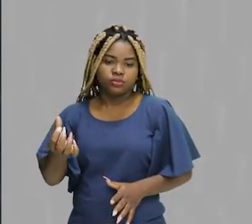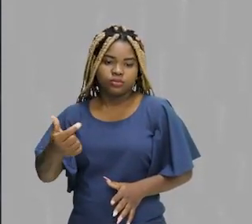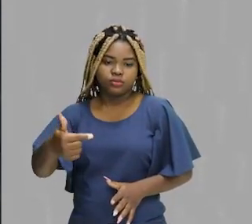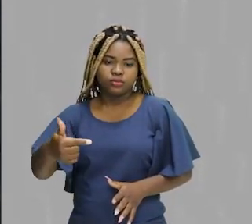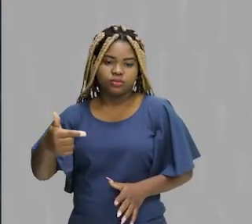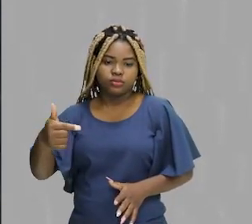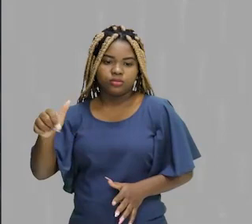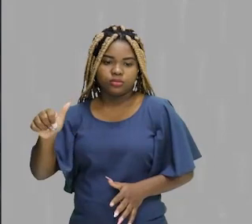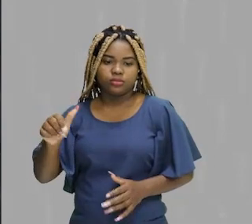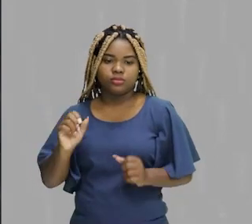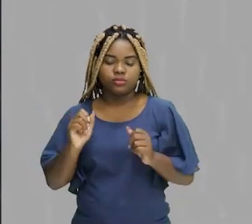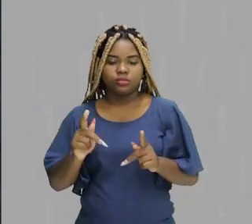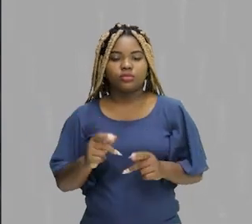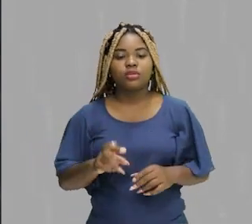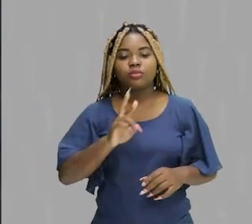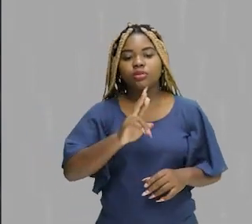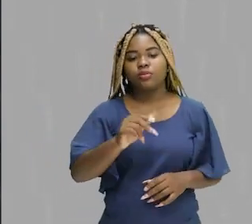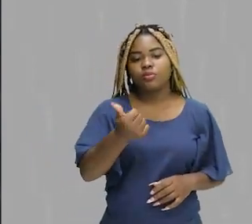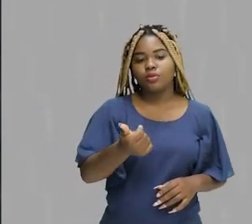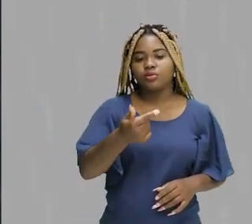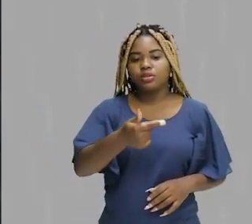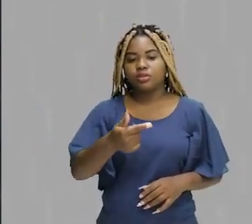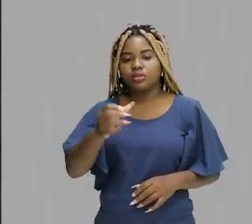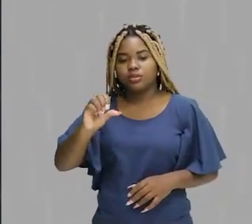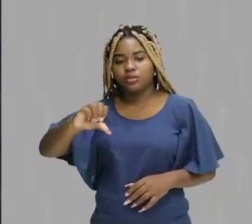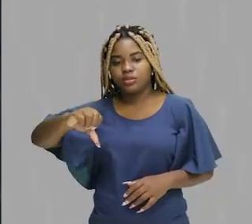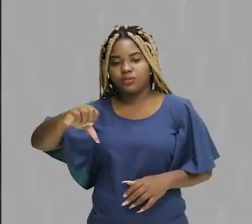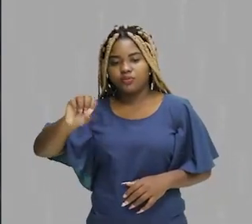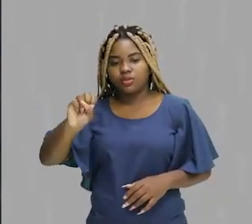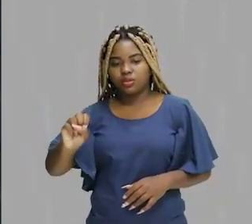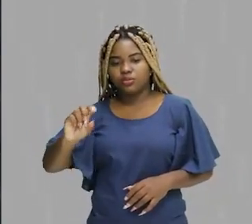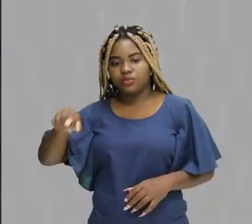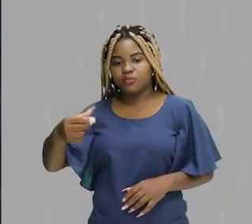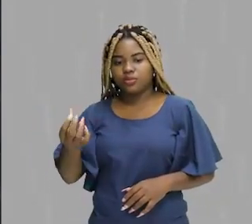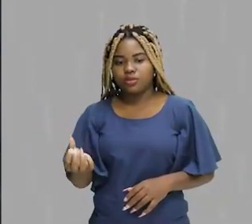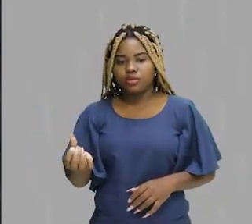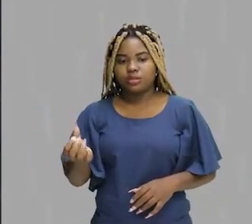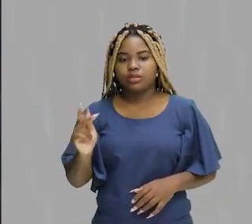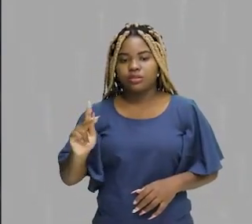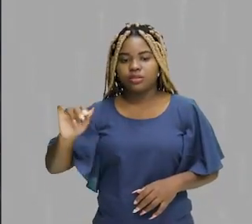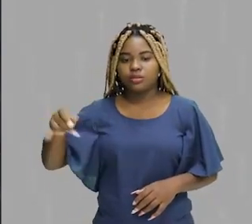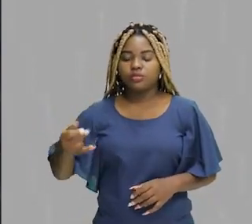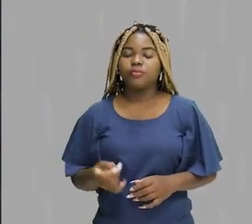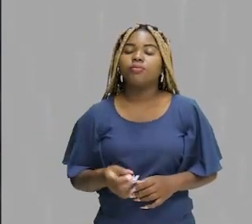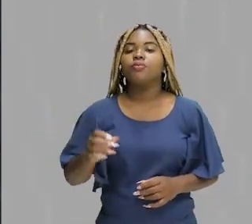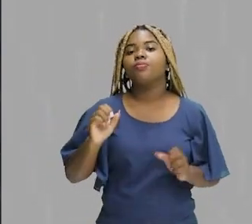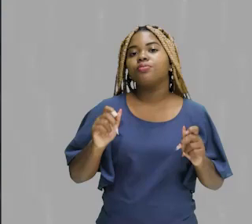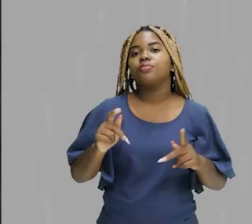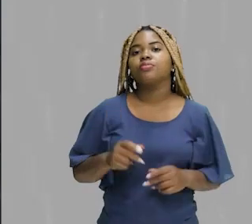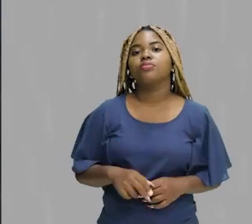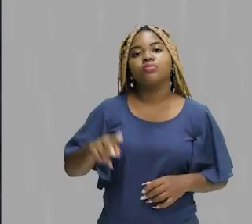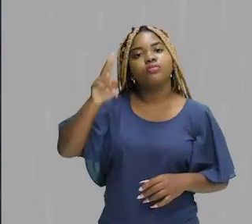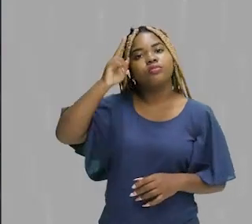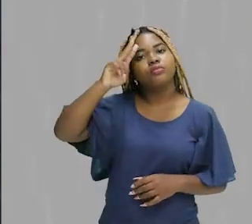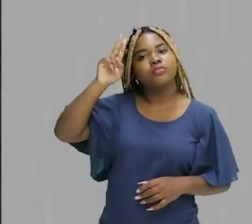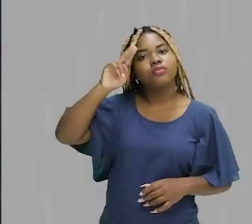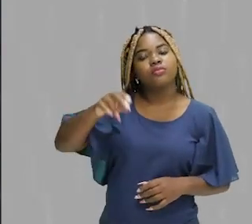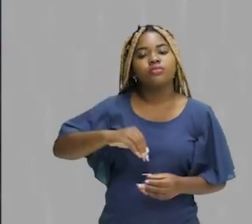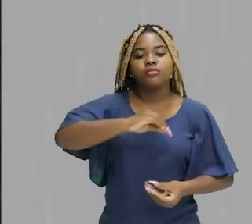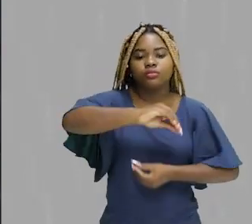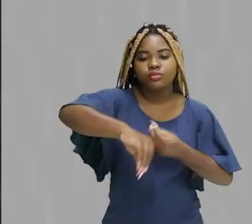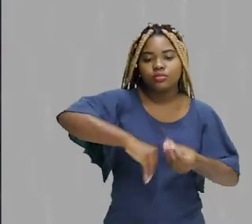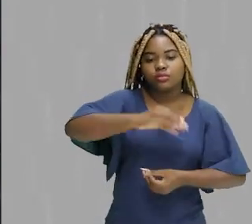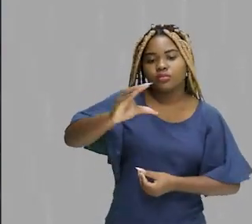1.298,6 kJ por mol. Certo? Mais uma vez lembrando, como é uma reação de combustão,